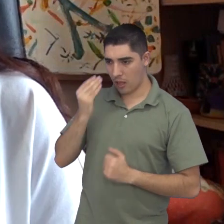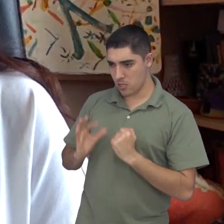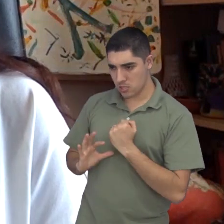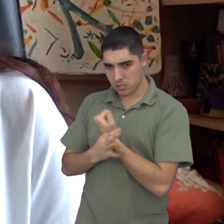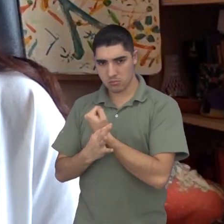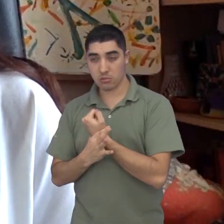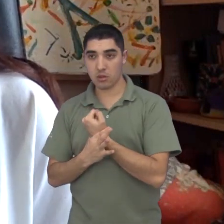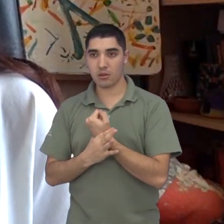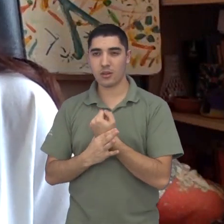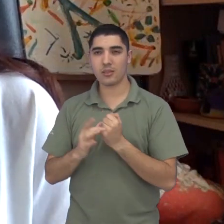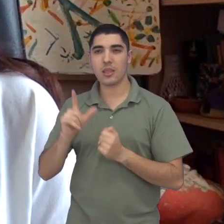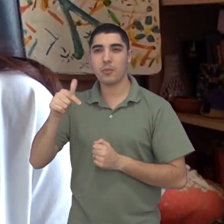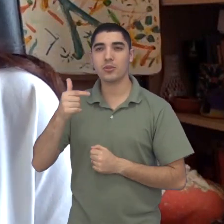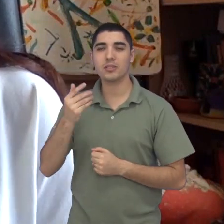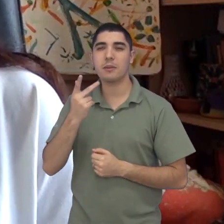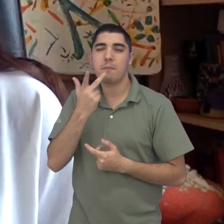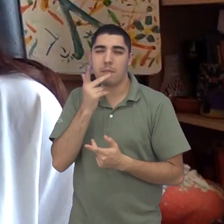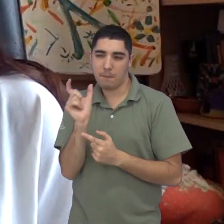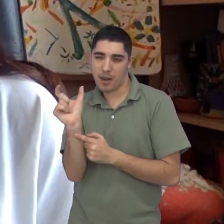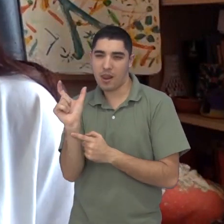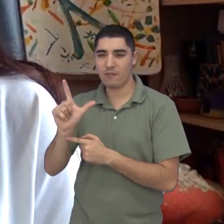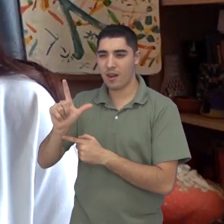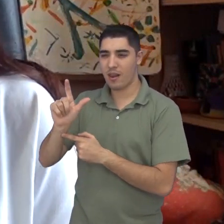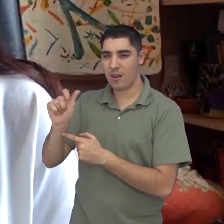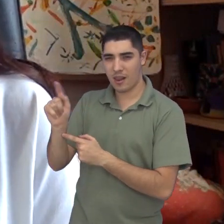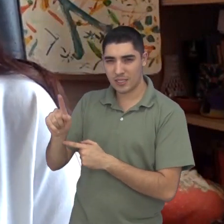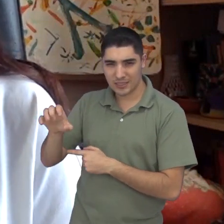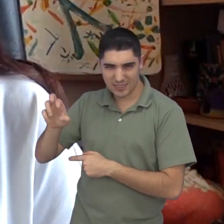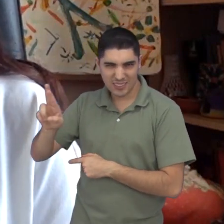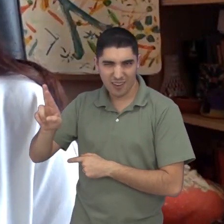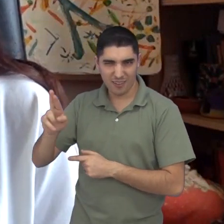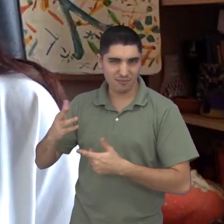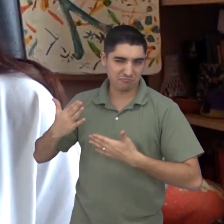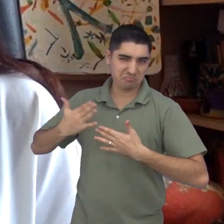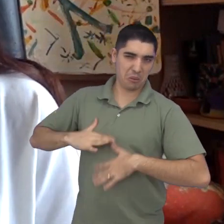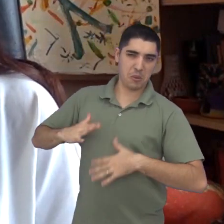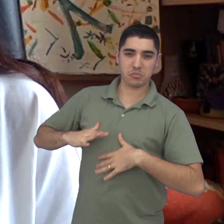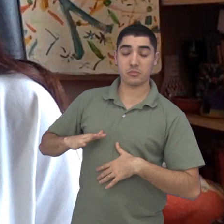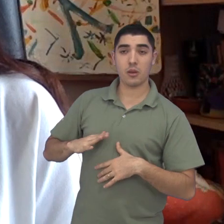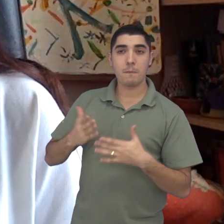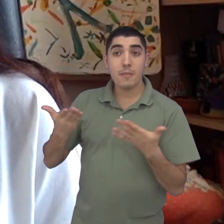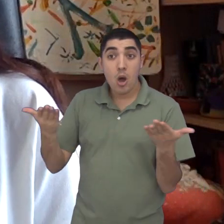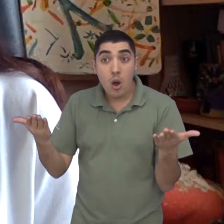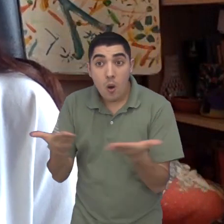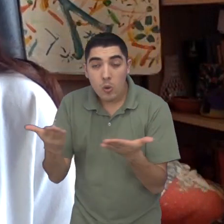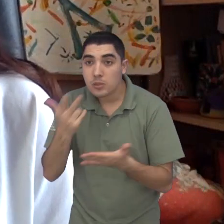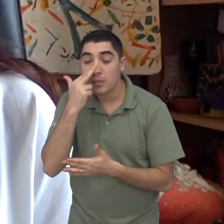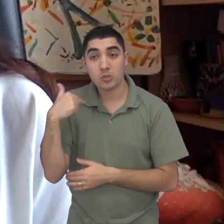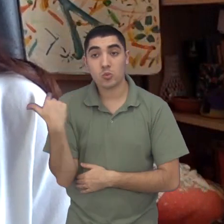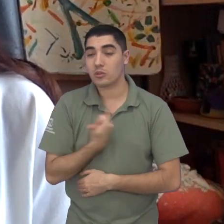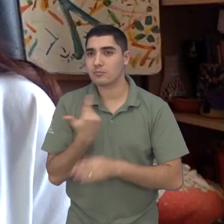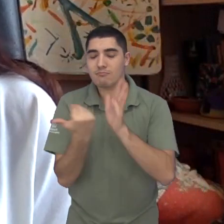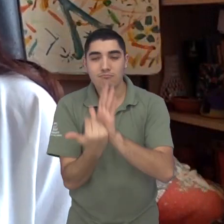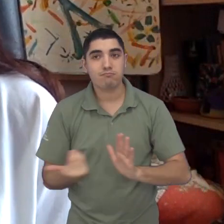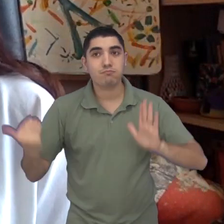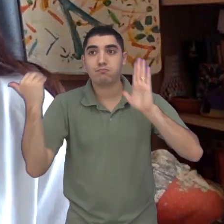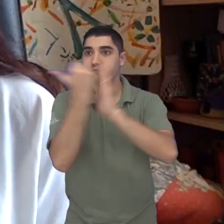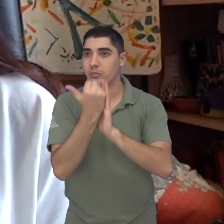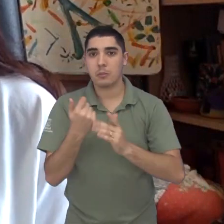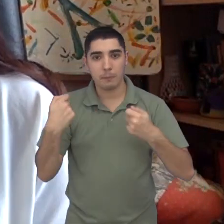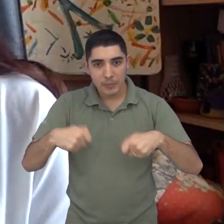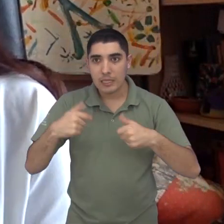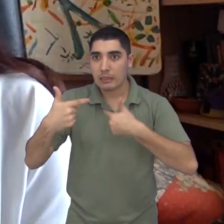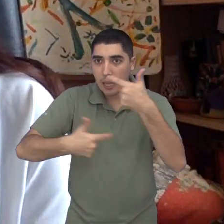que ele chamava de atitude blasé, que é uma certa indiferença perante as coisas. Hoje em dia, a gente está no excesso de produtividade,